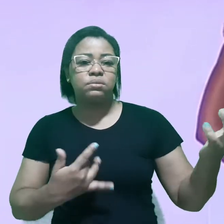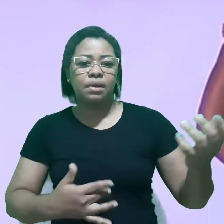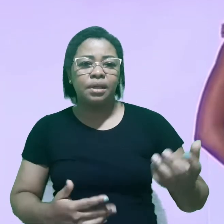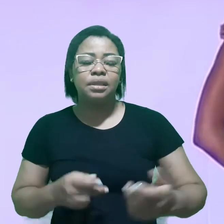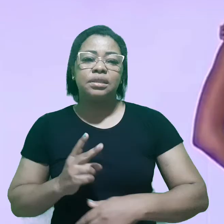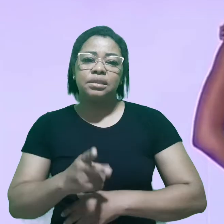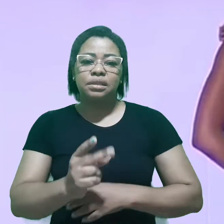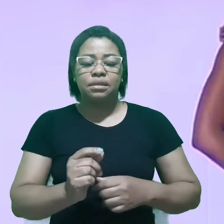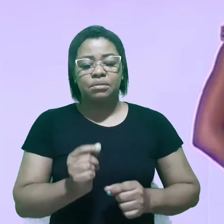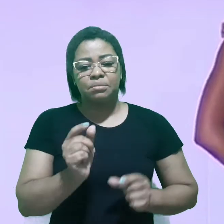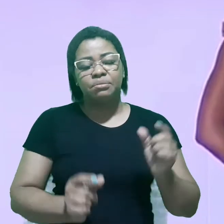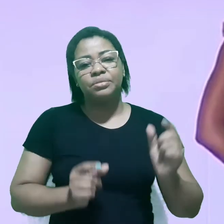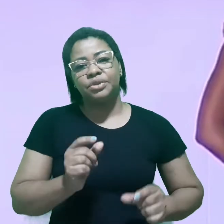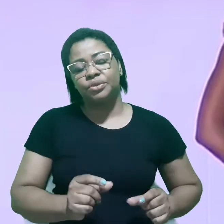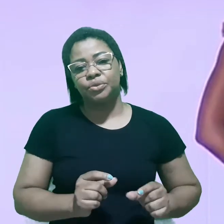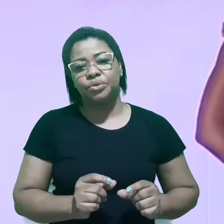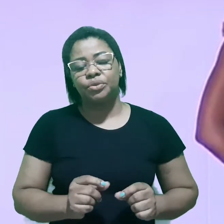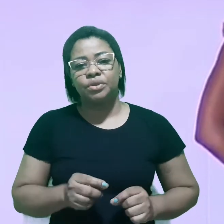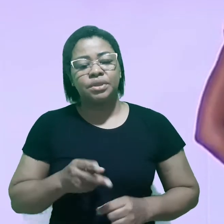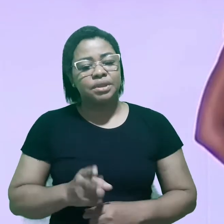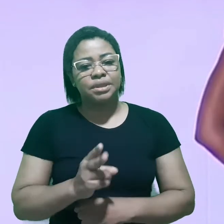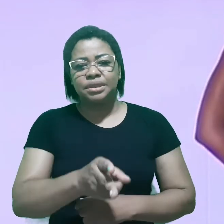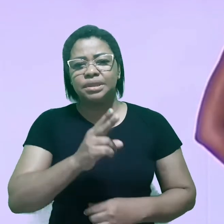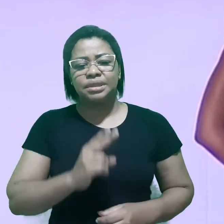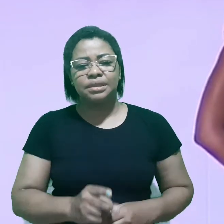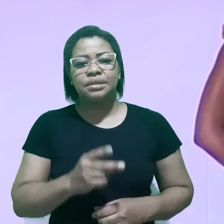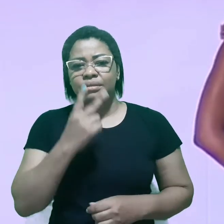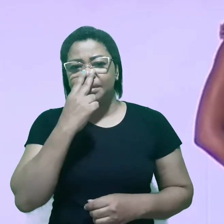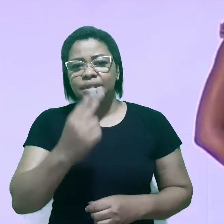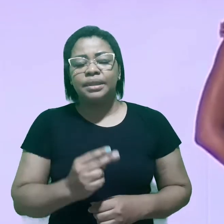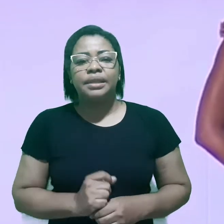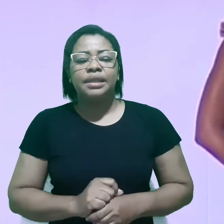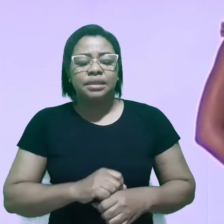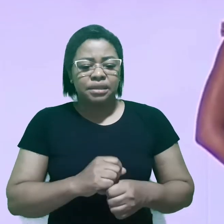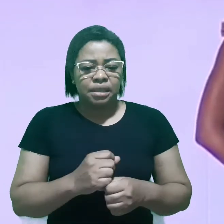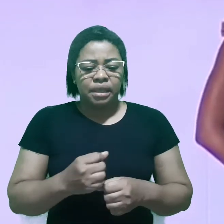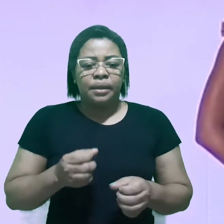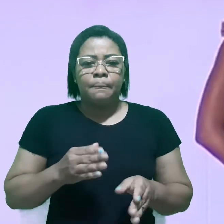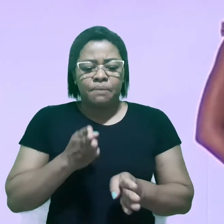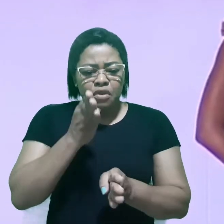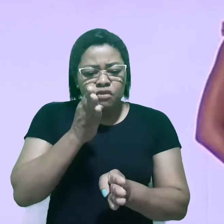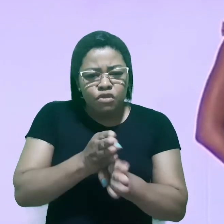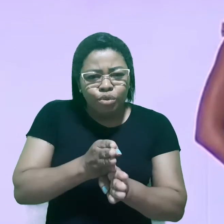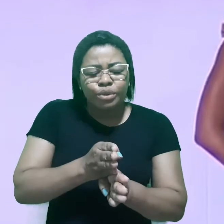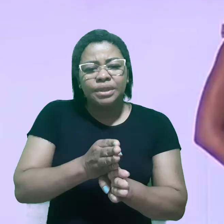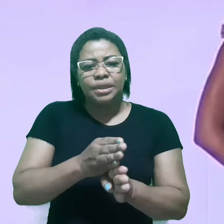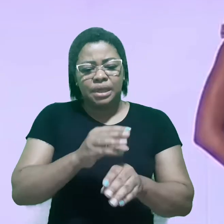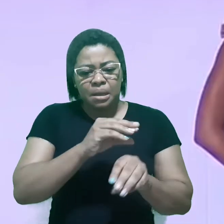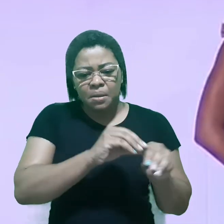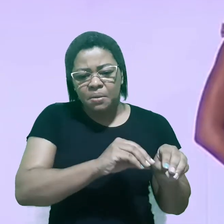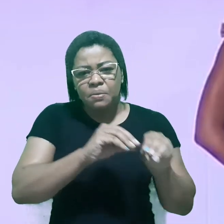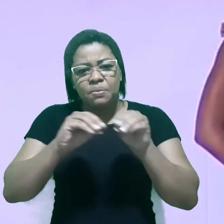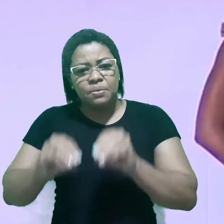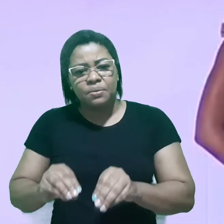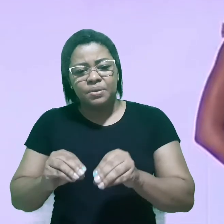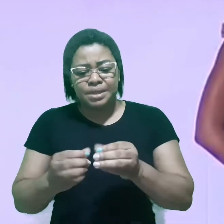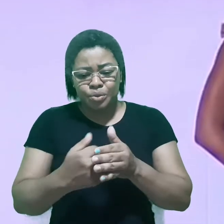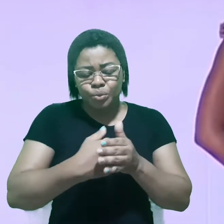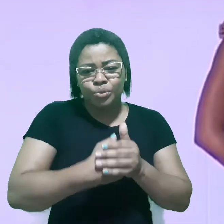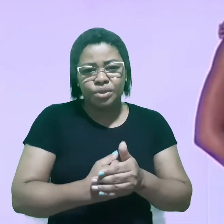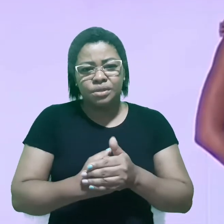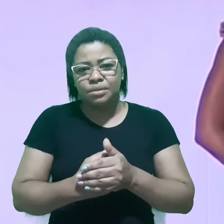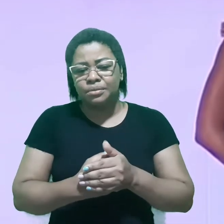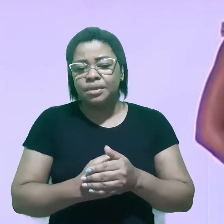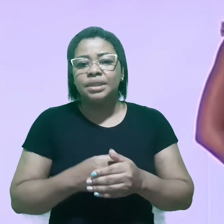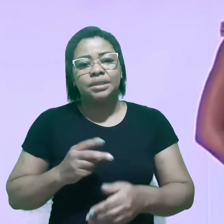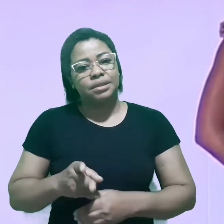de saúde, passando as escondidas pela fronteira, sendo presos, esse tipo de coisa. Eu lembro de andar no meu